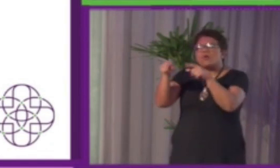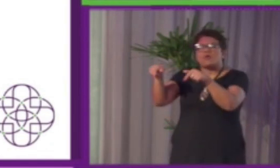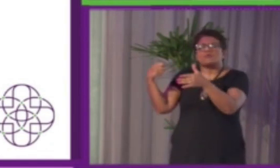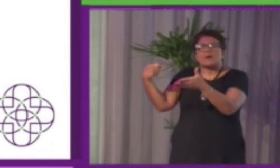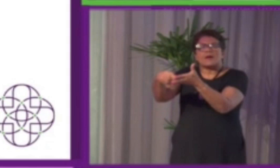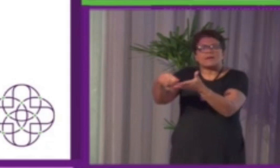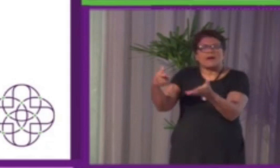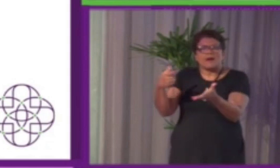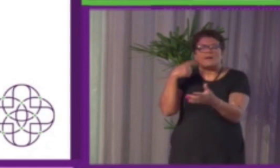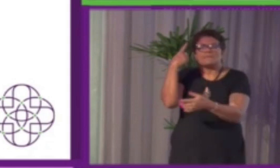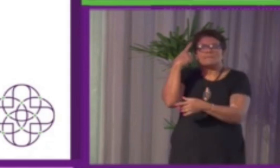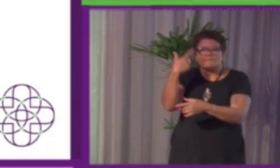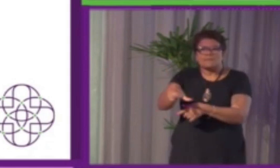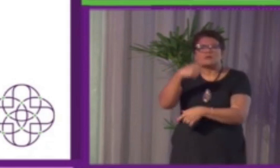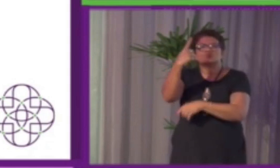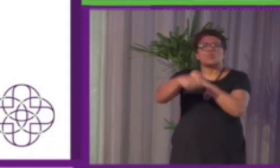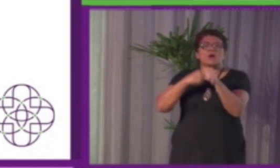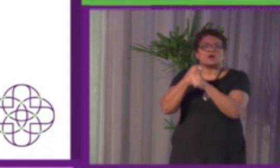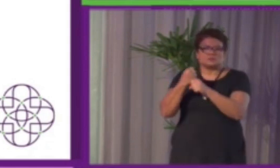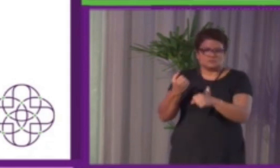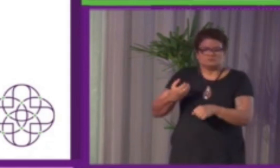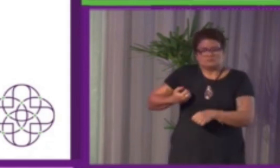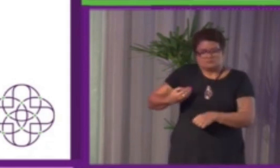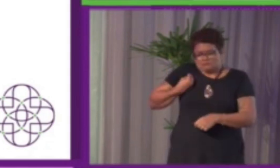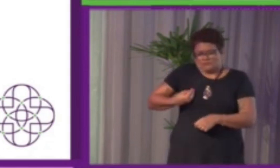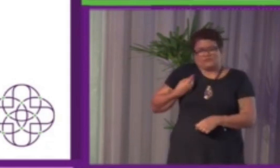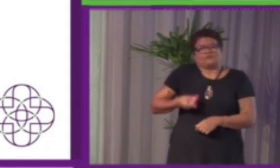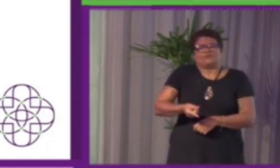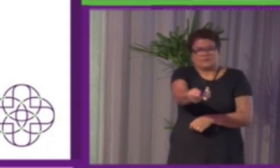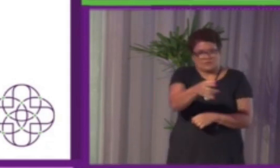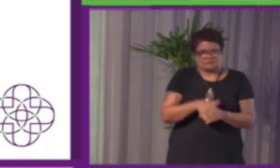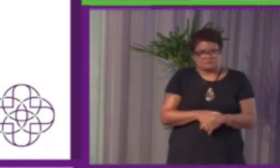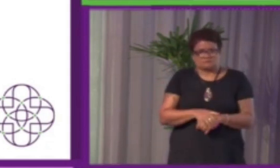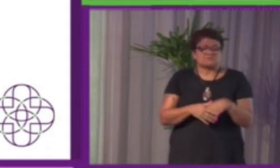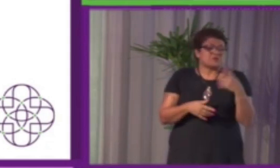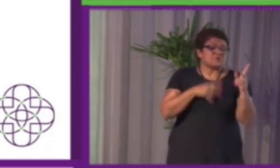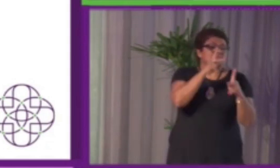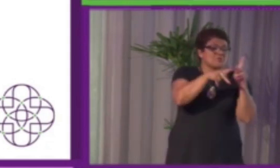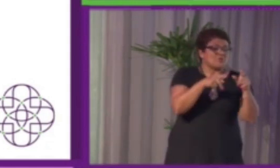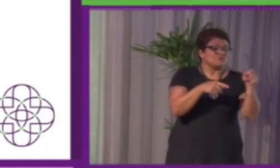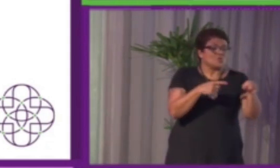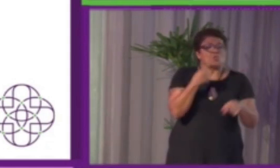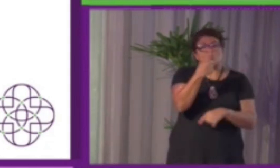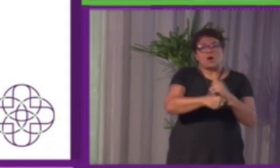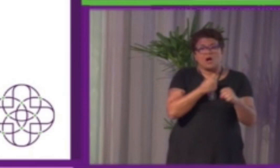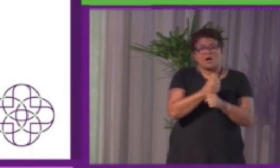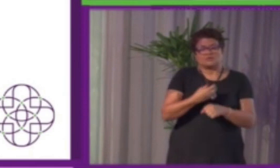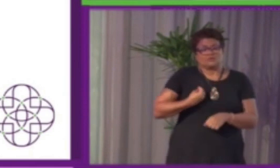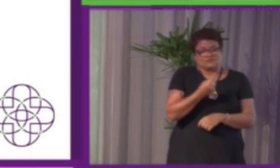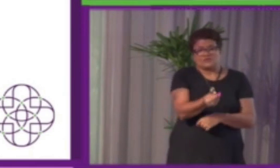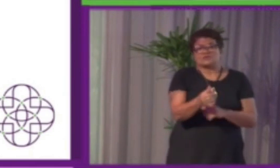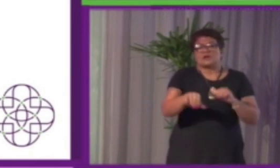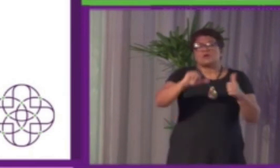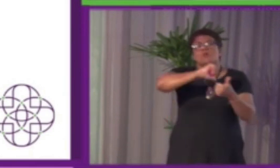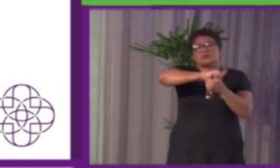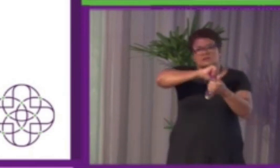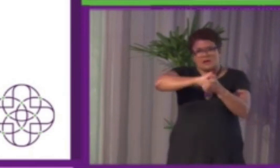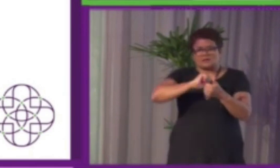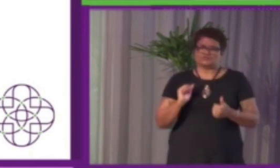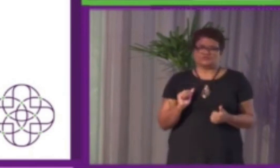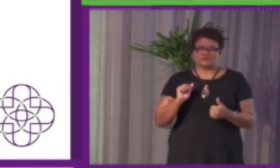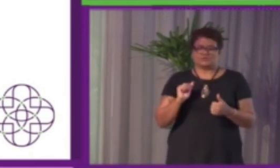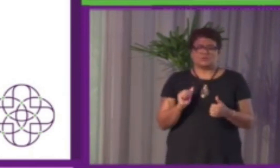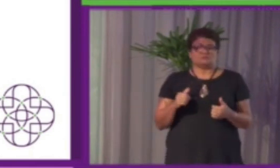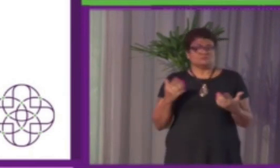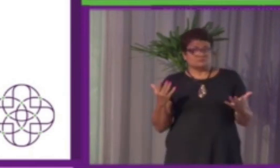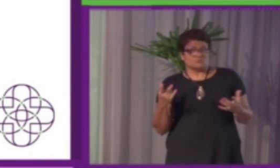ter mais um ano de vida? Qual seria a disposição a pagar da população para ter um ano de vida ajustado pela qualidade? Tá?